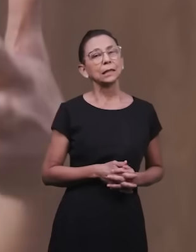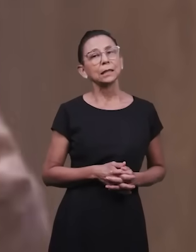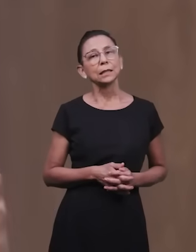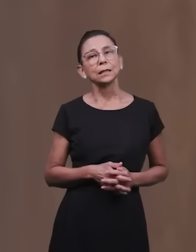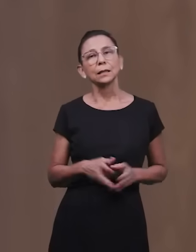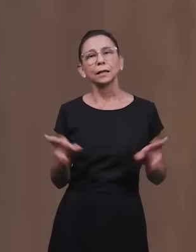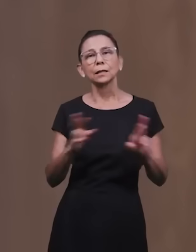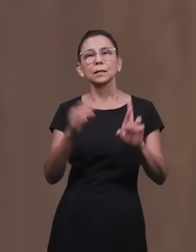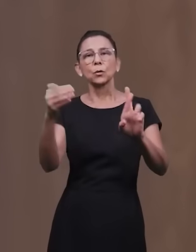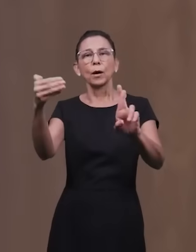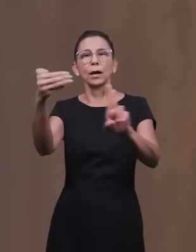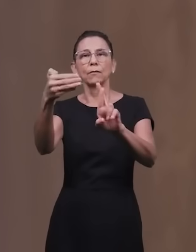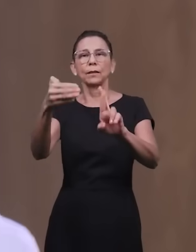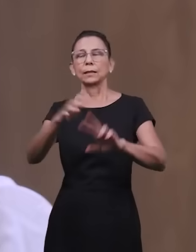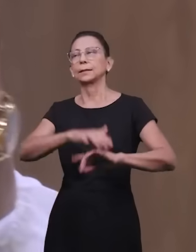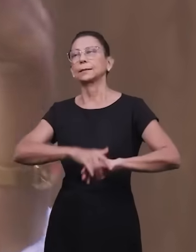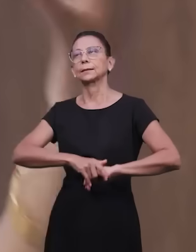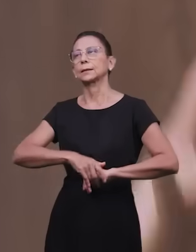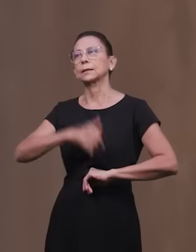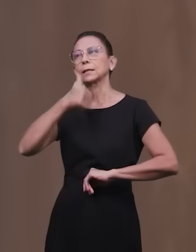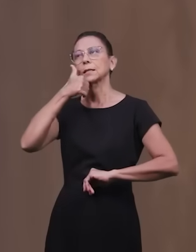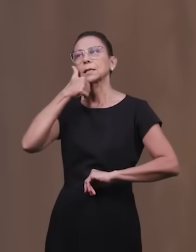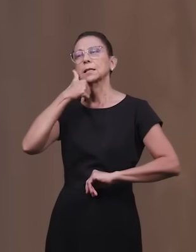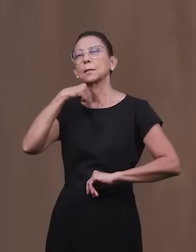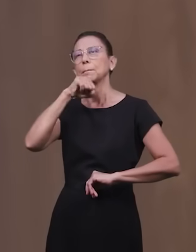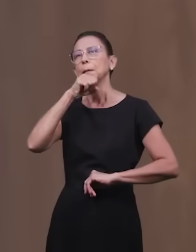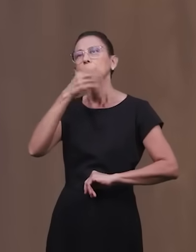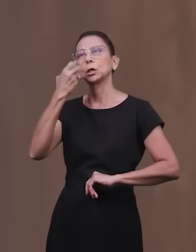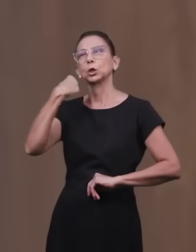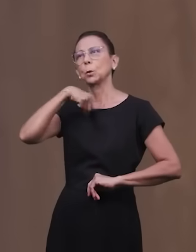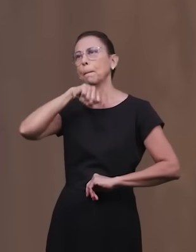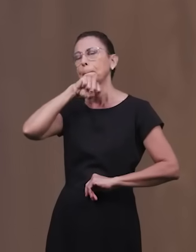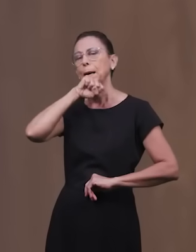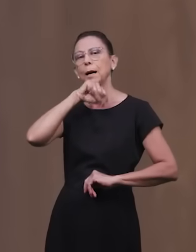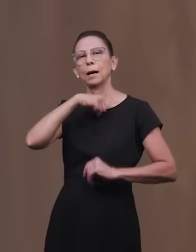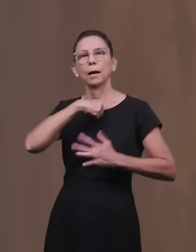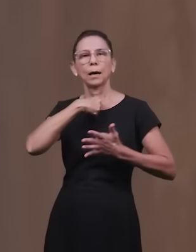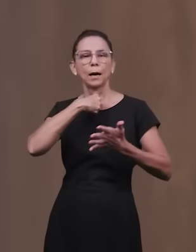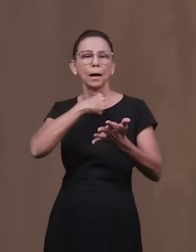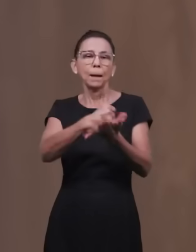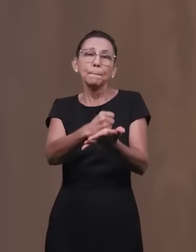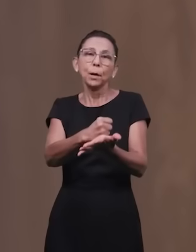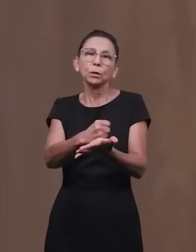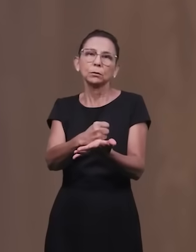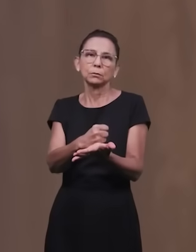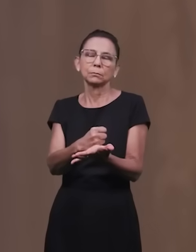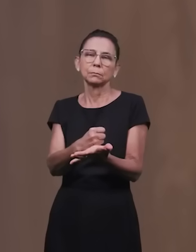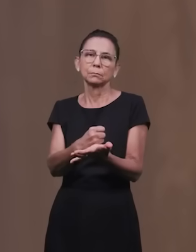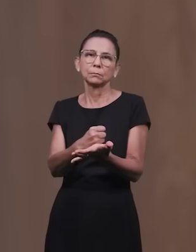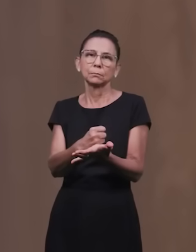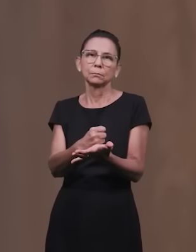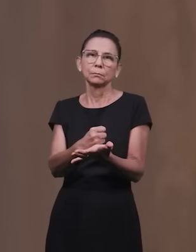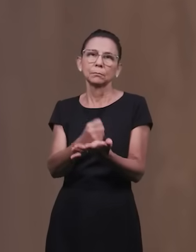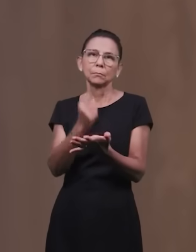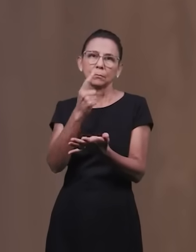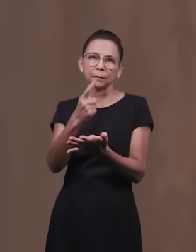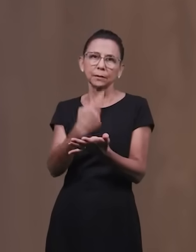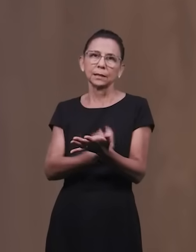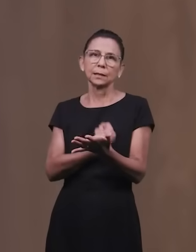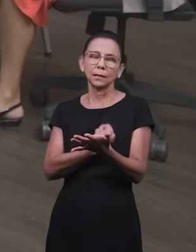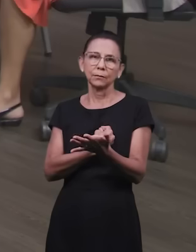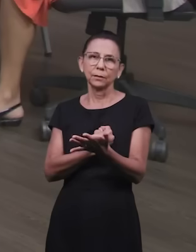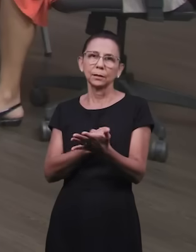que tem isso nos pais, tem alguém que vai dar esse apoio, essa referência, outros